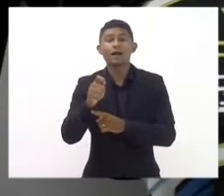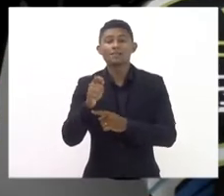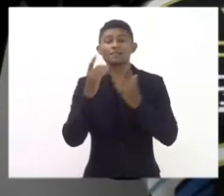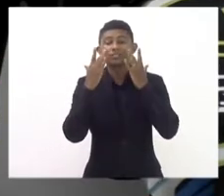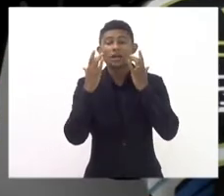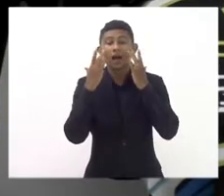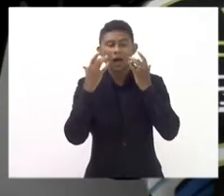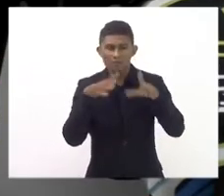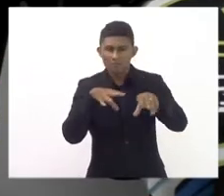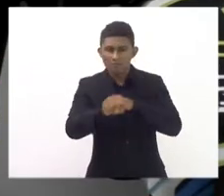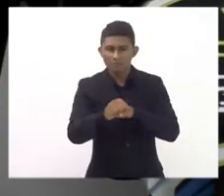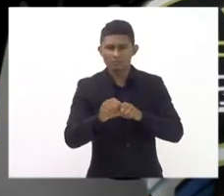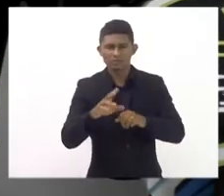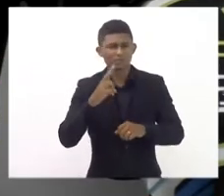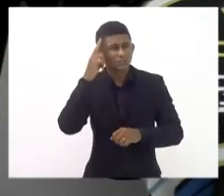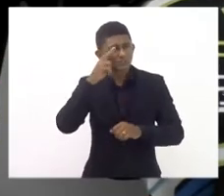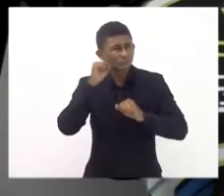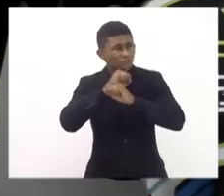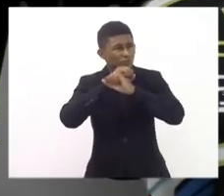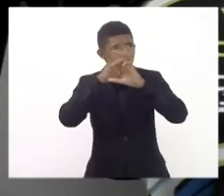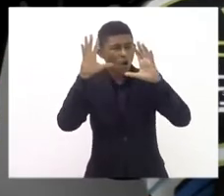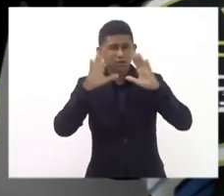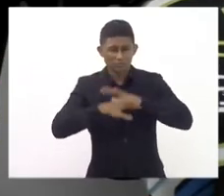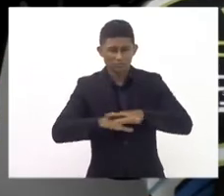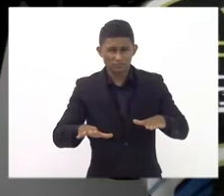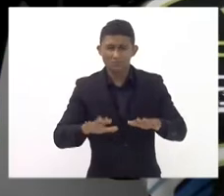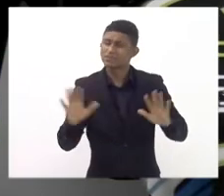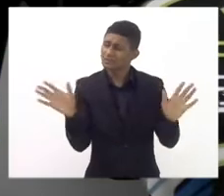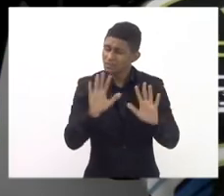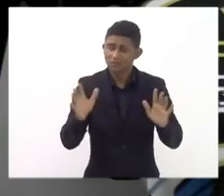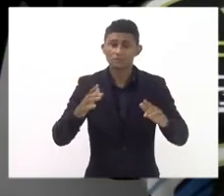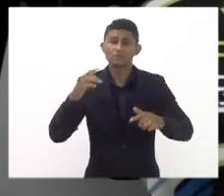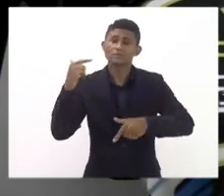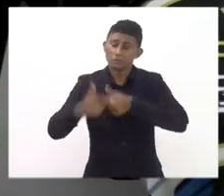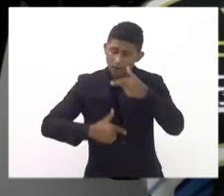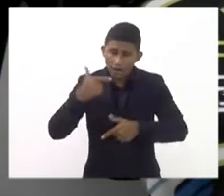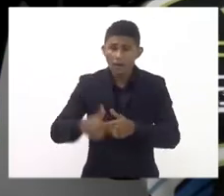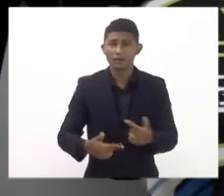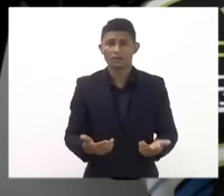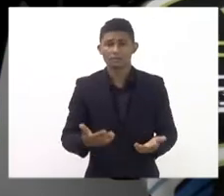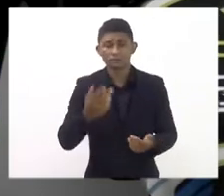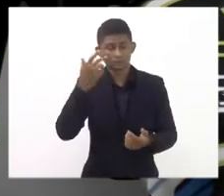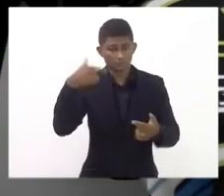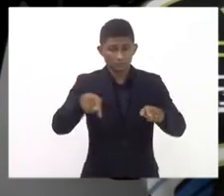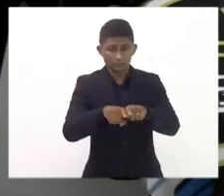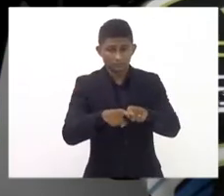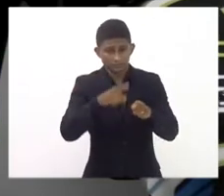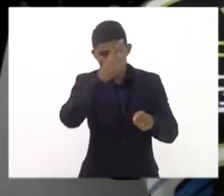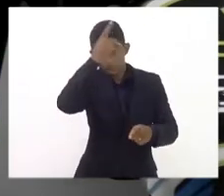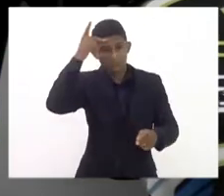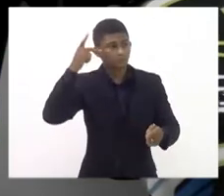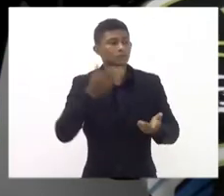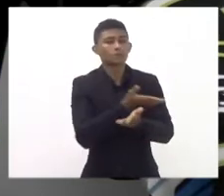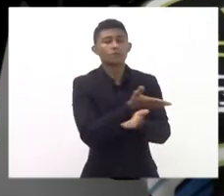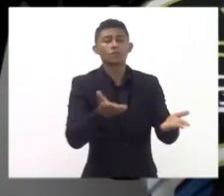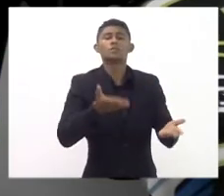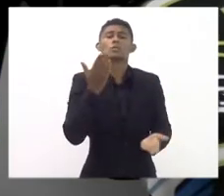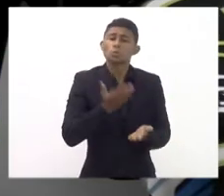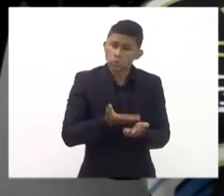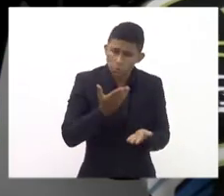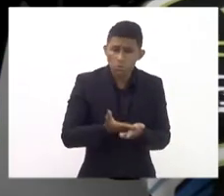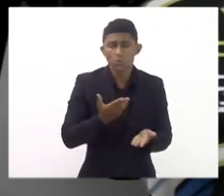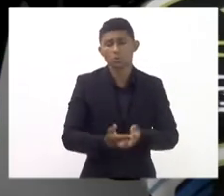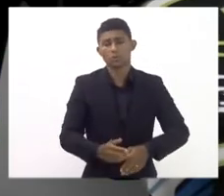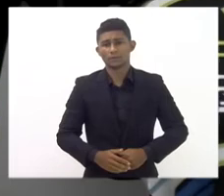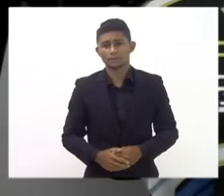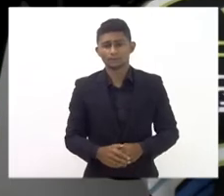só um sonho, é trabalho. Pessoas que, enfim, trabalham, que estudam, porque, enfim, subsequente é isso também, né? Algumas que